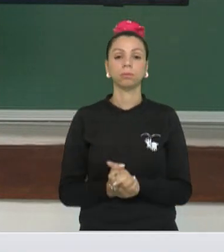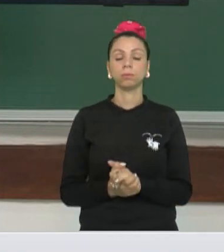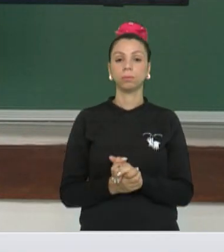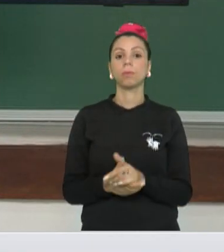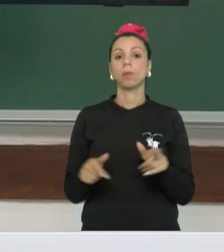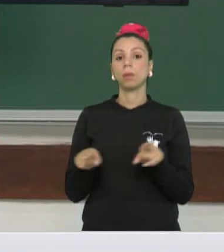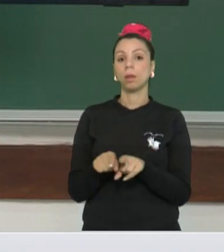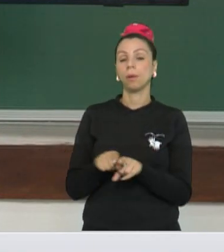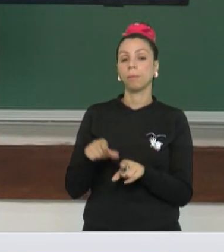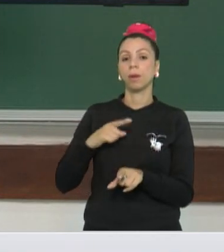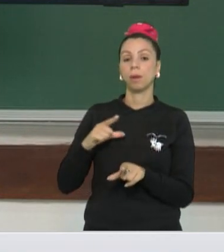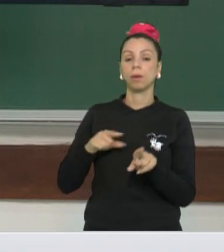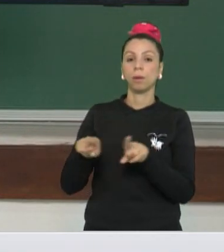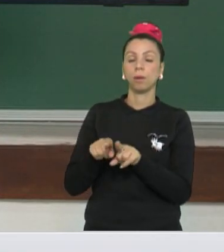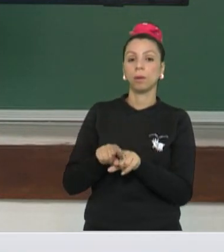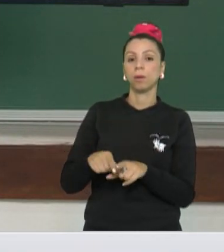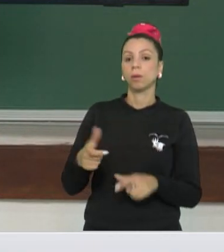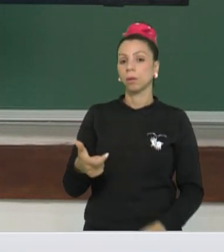Entregadores com